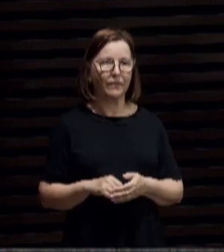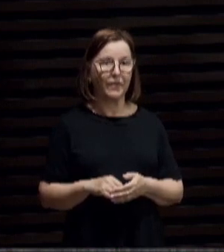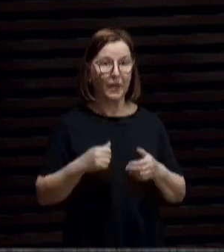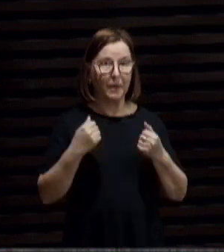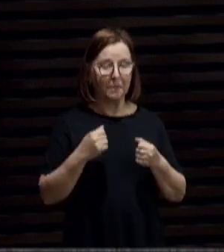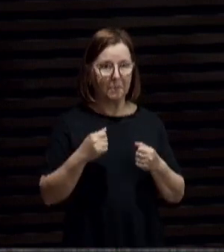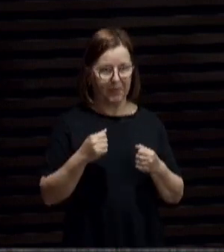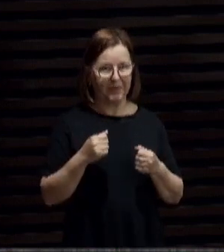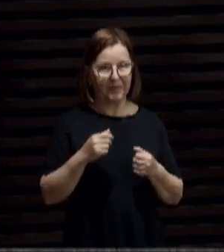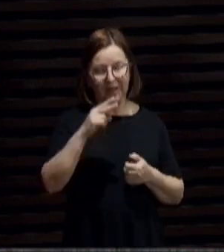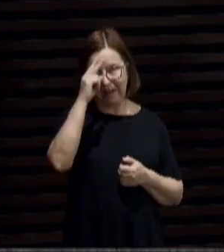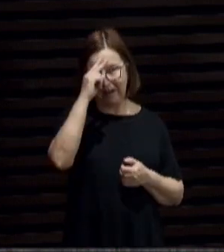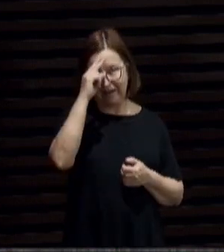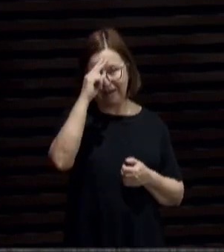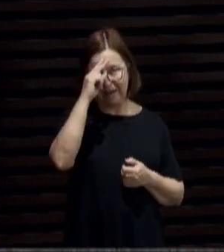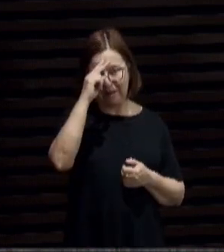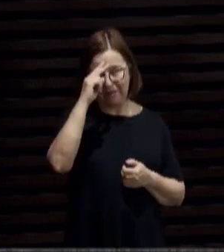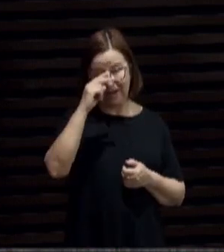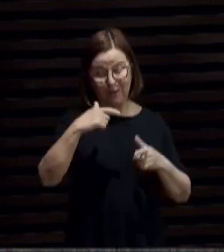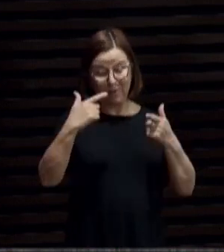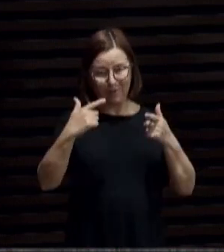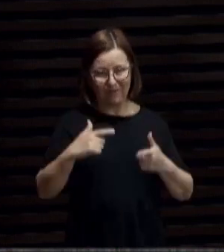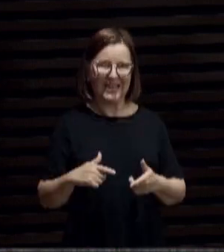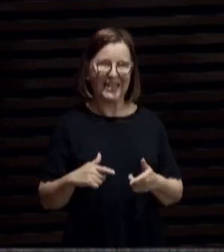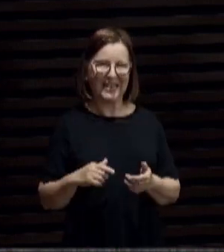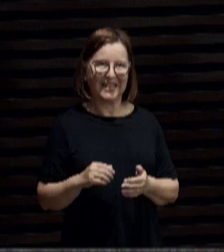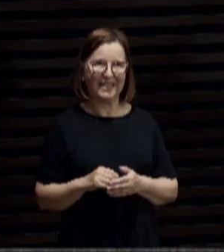cena, reconstruir o modelo